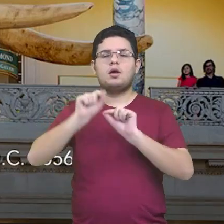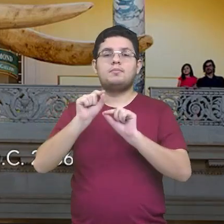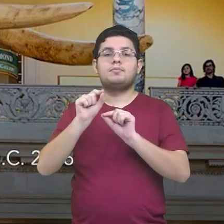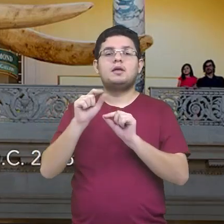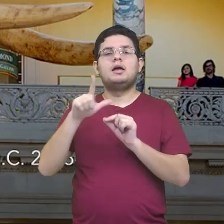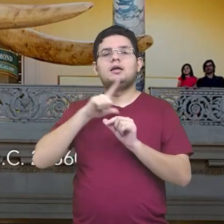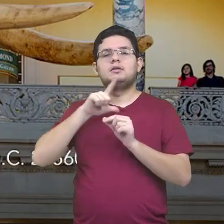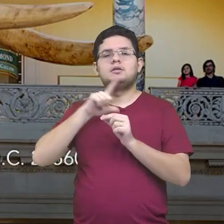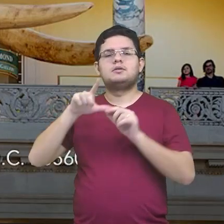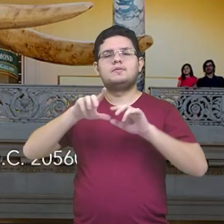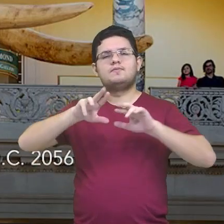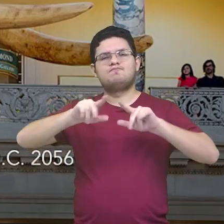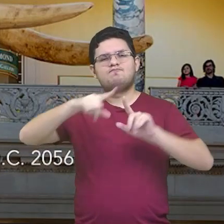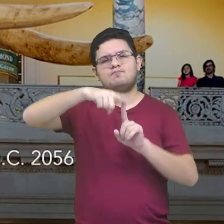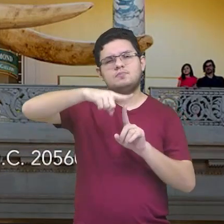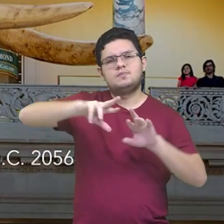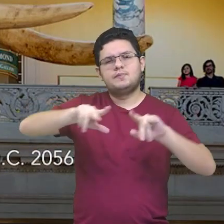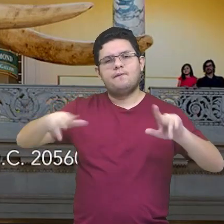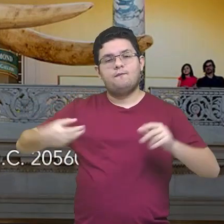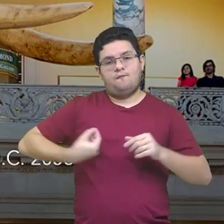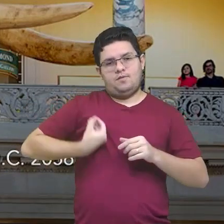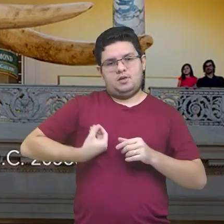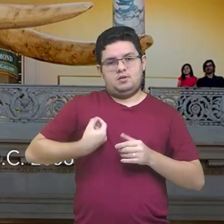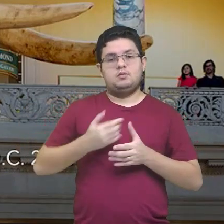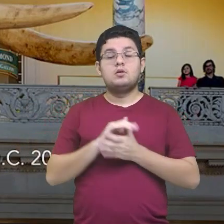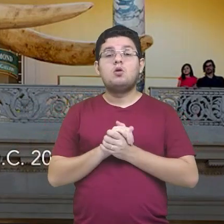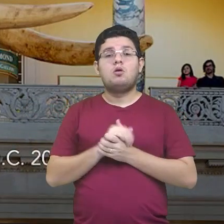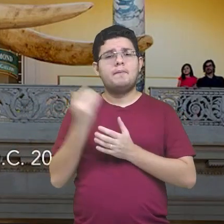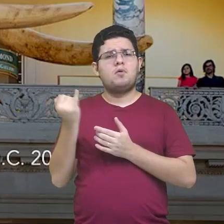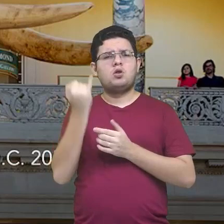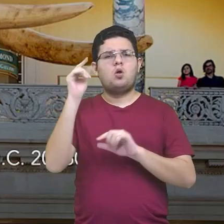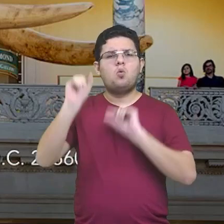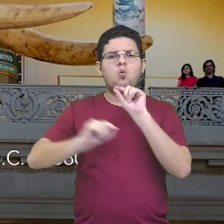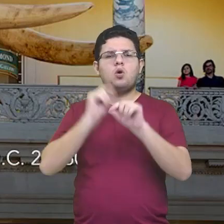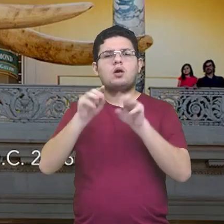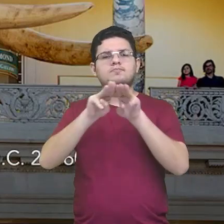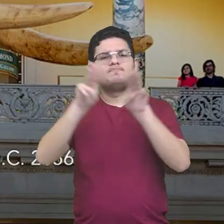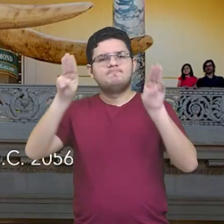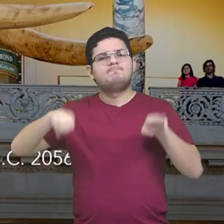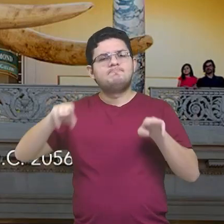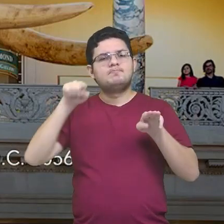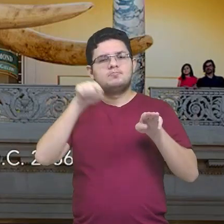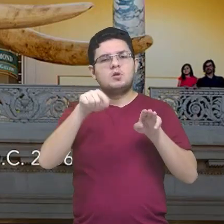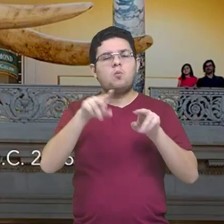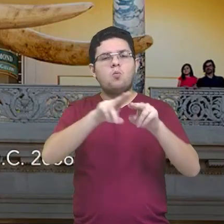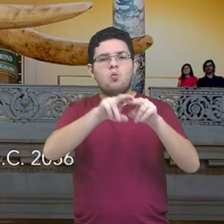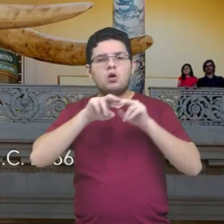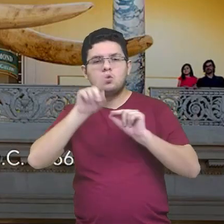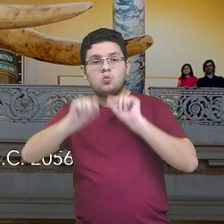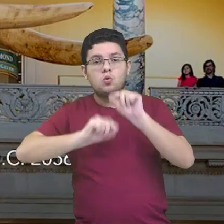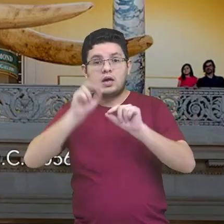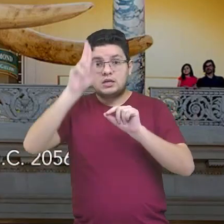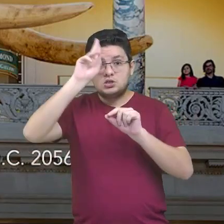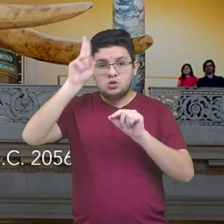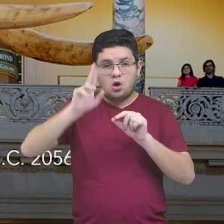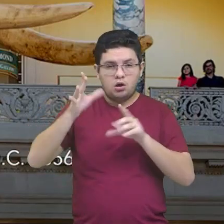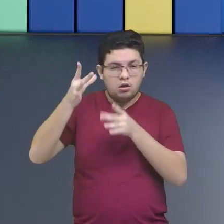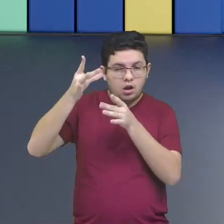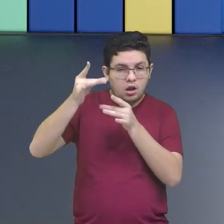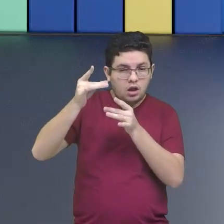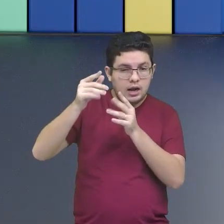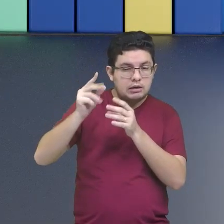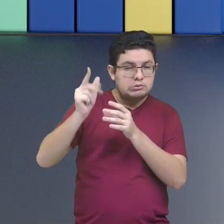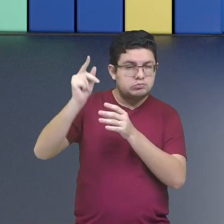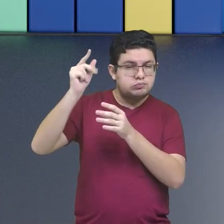reviver esses momentos, não é, através de museus. E é interessante, gente, que nesses museus, normalmente que